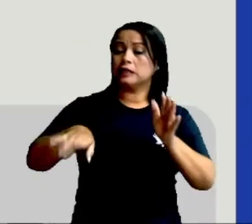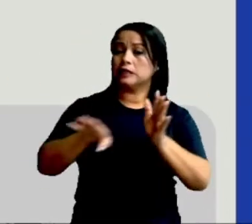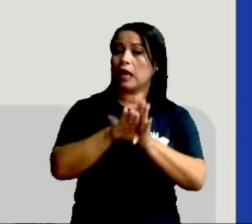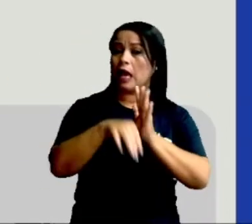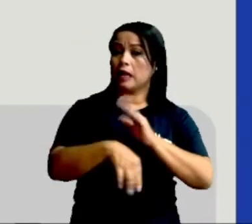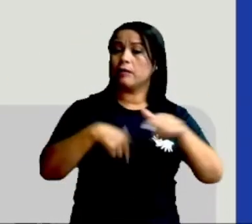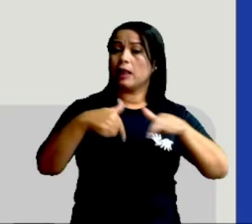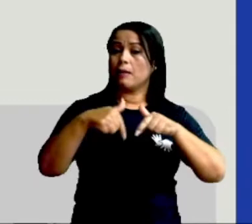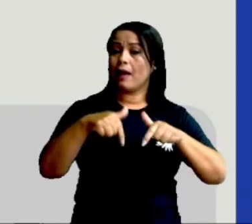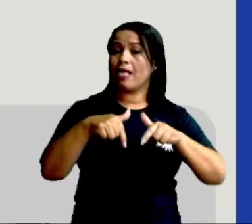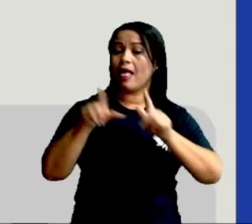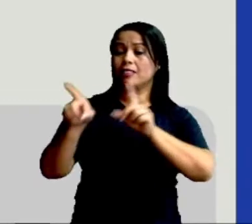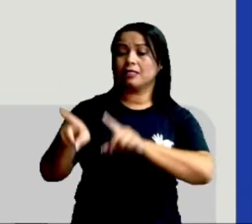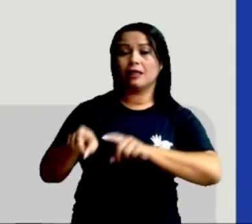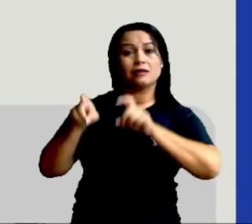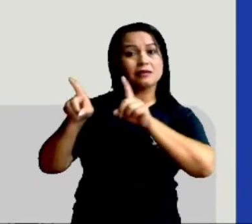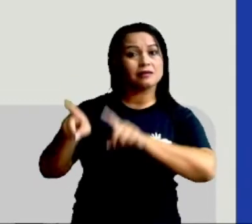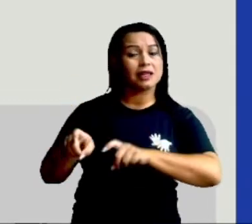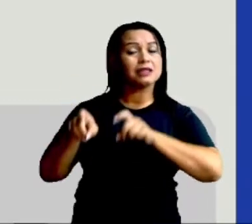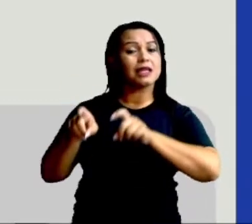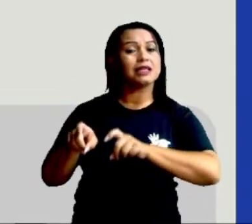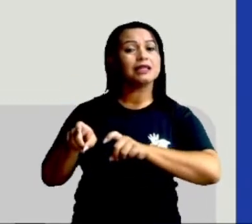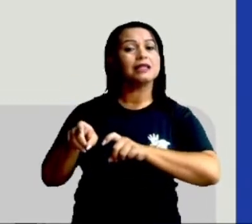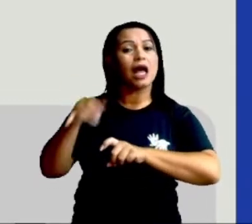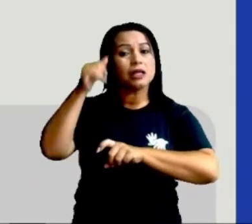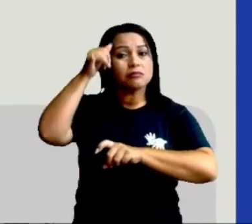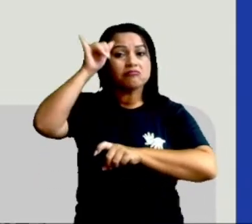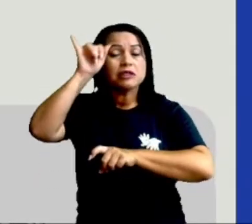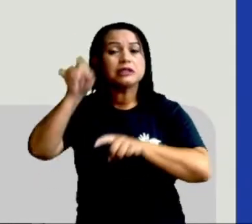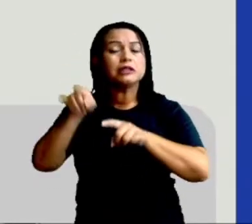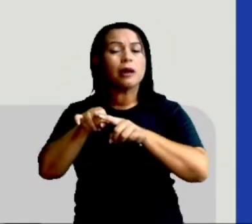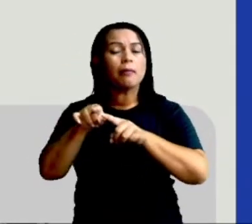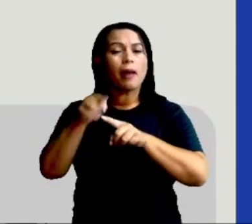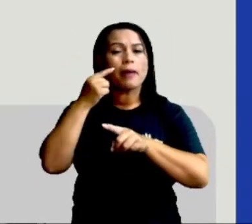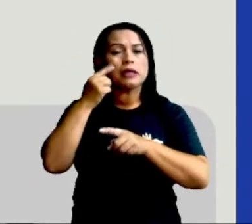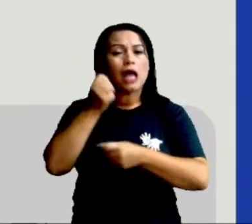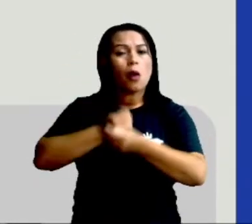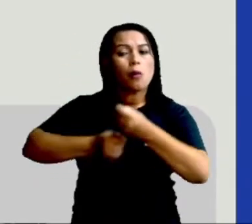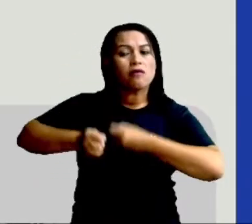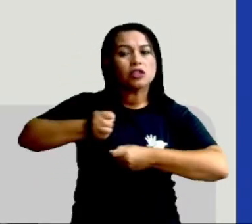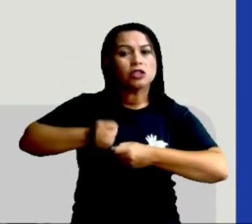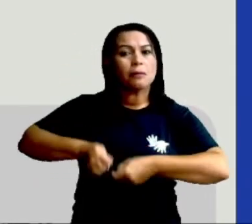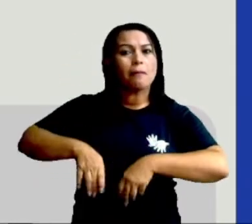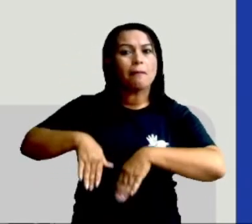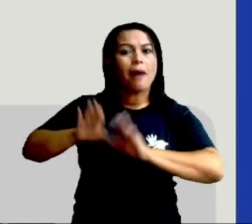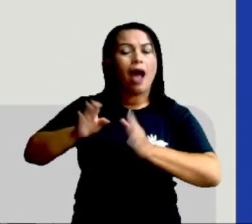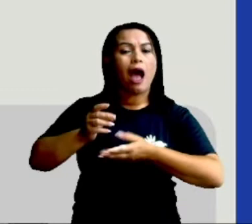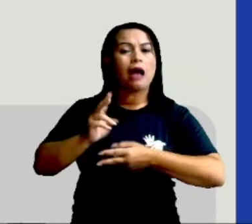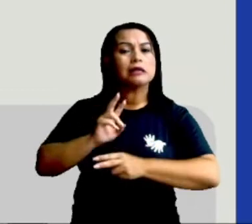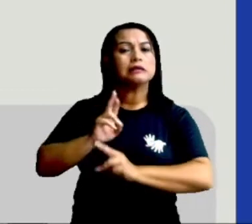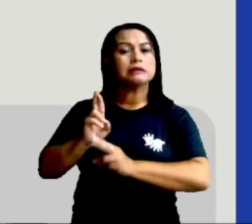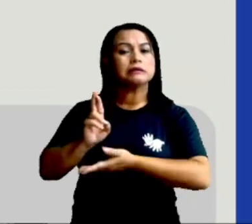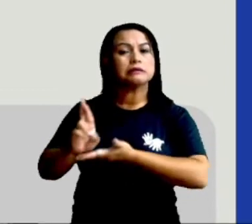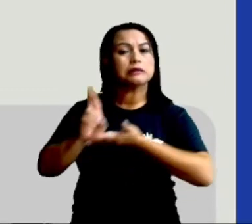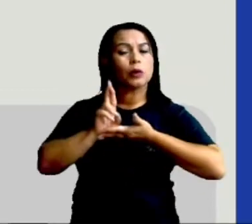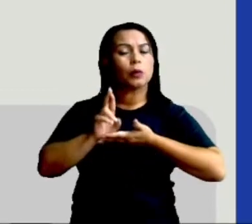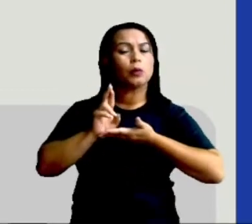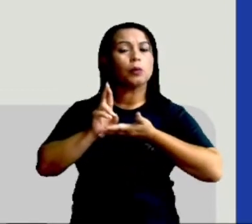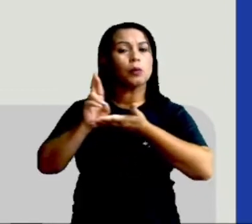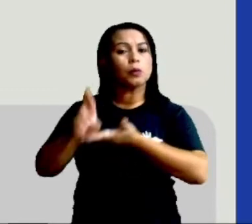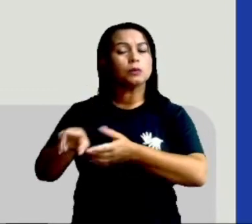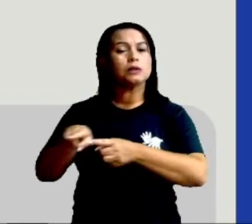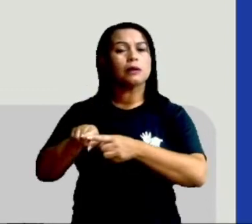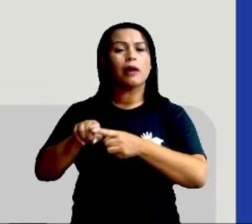fazendas. Passaram a investir mais e ampliaram os cafezais. Na segunda metade do